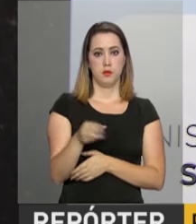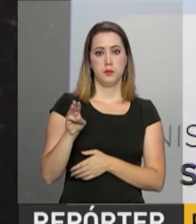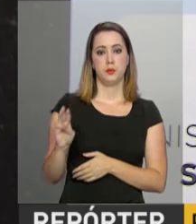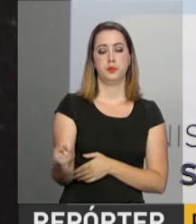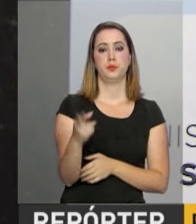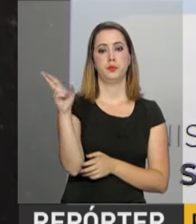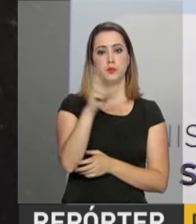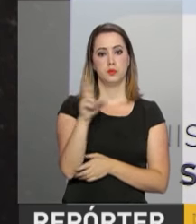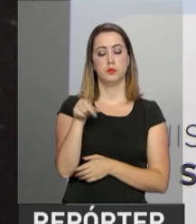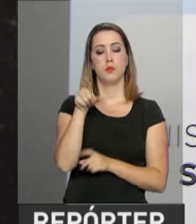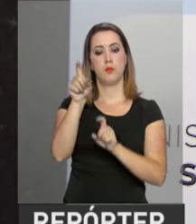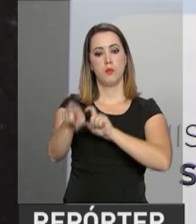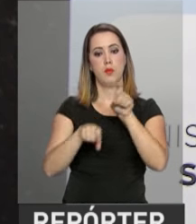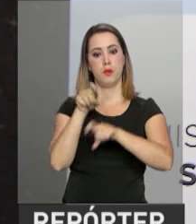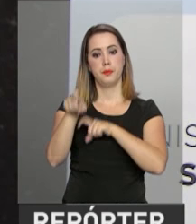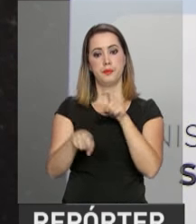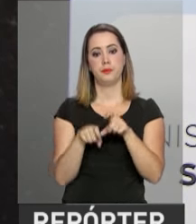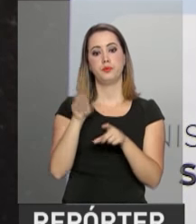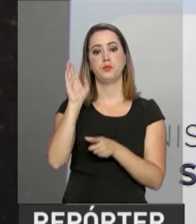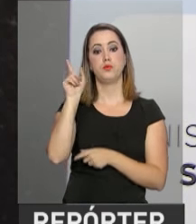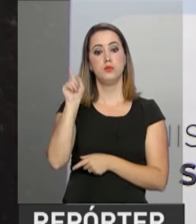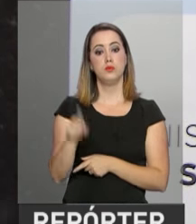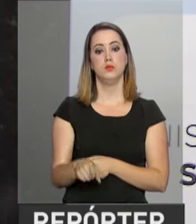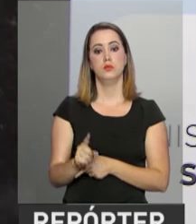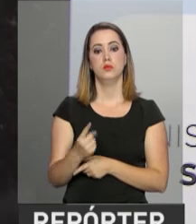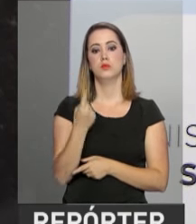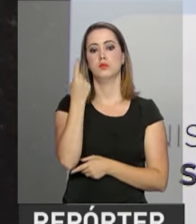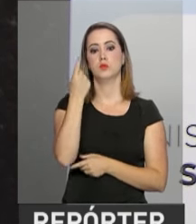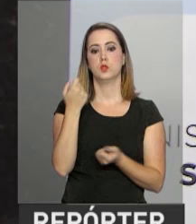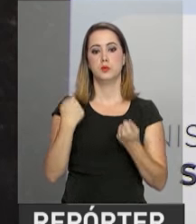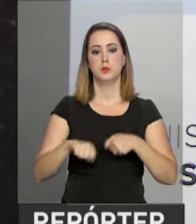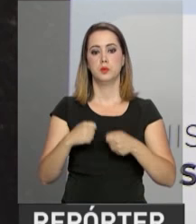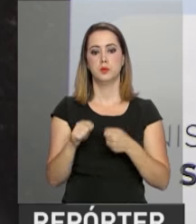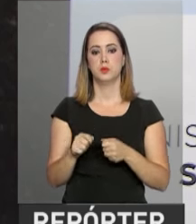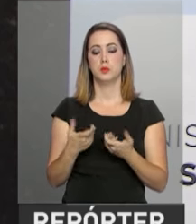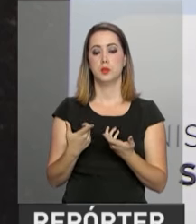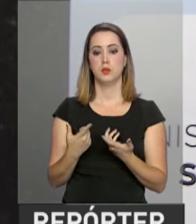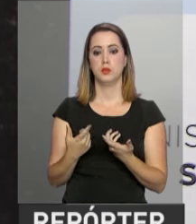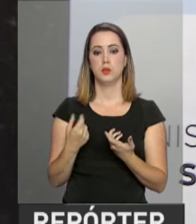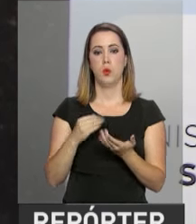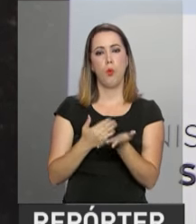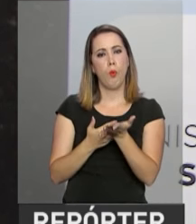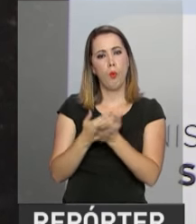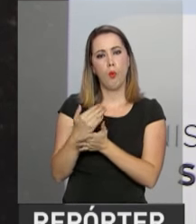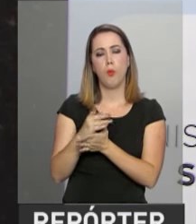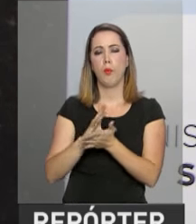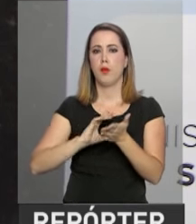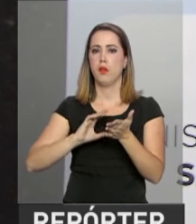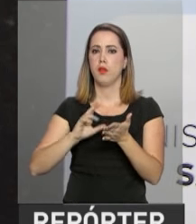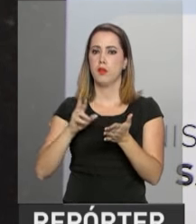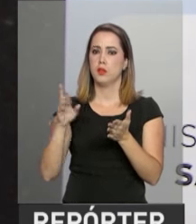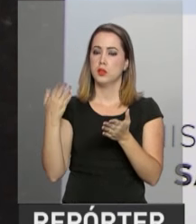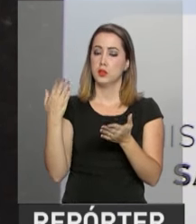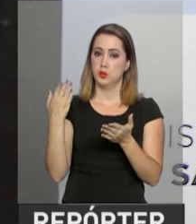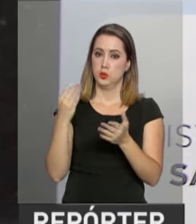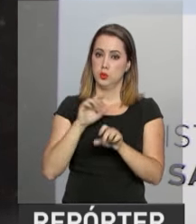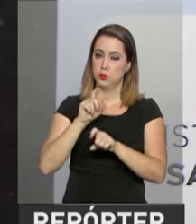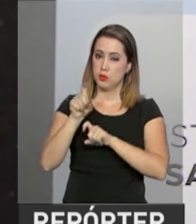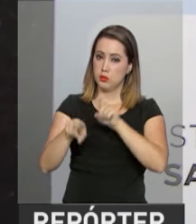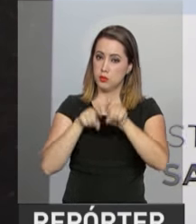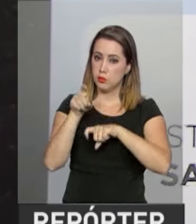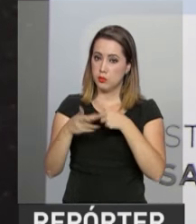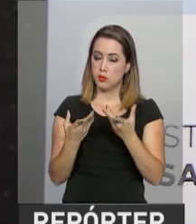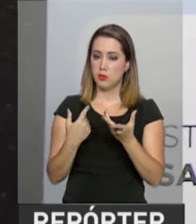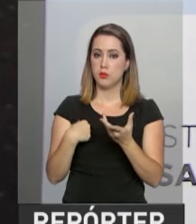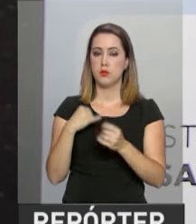são super computadores que só a primeira necessidade da implantação do registro eletrônico de saúde que é a